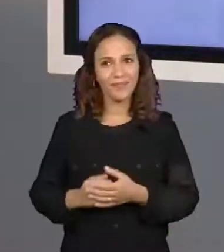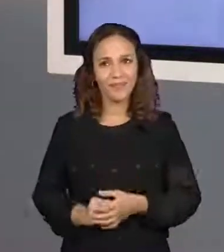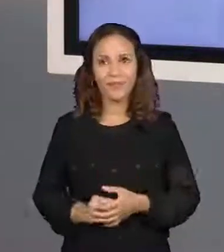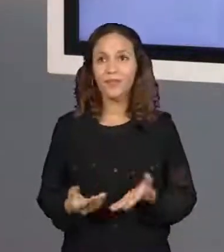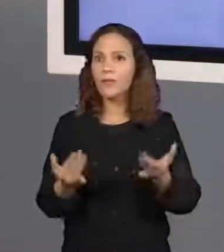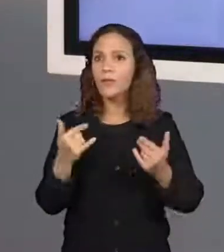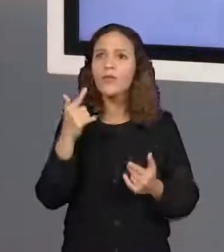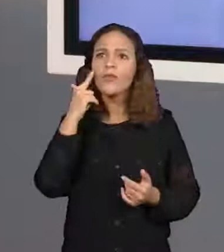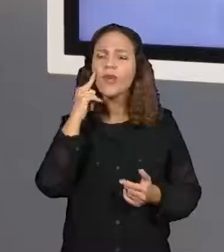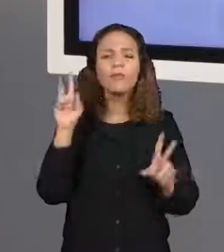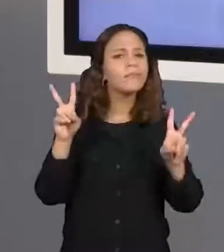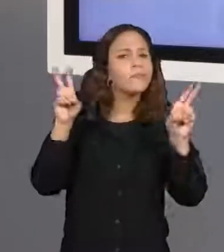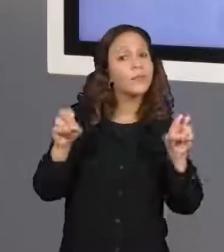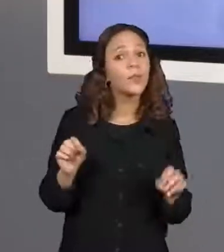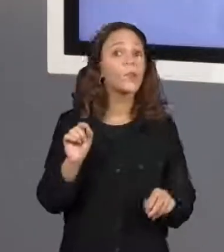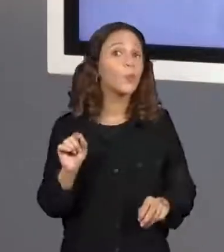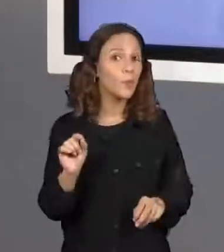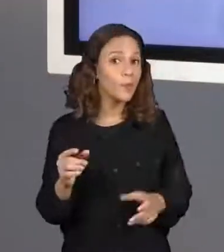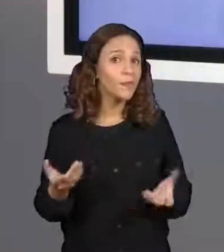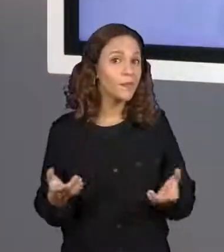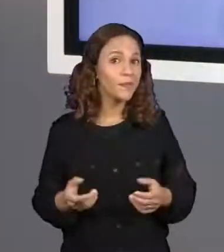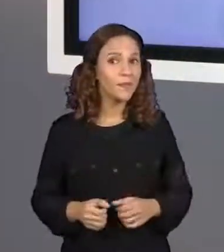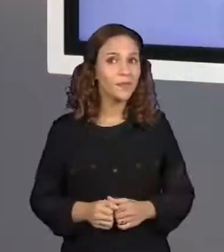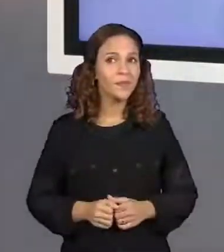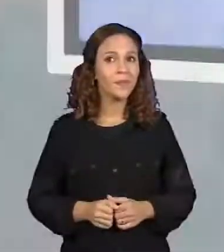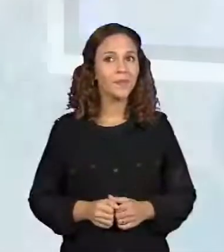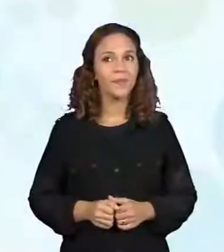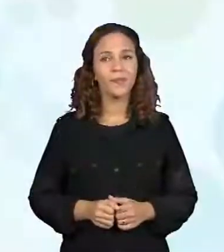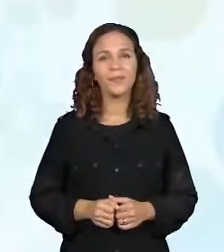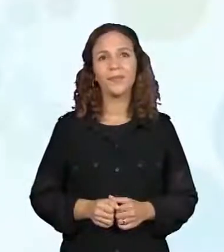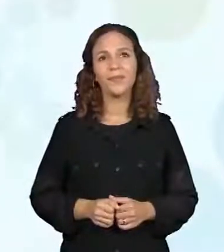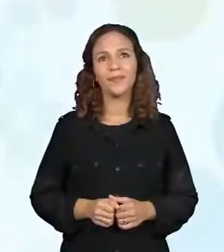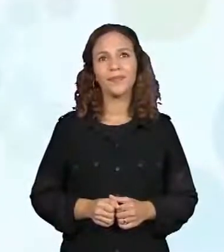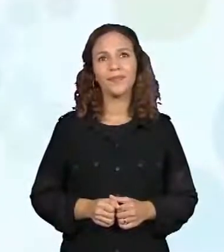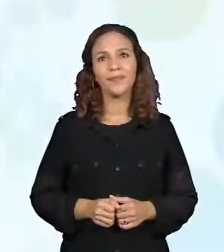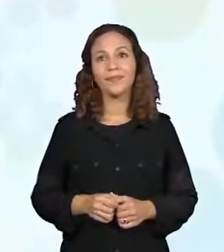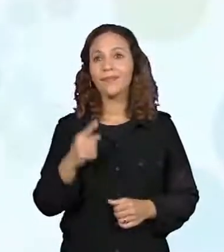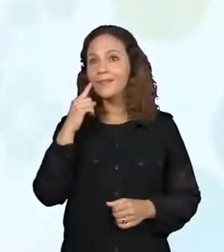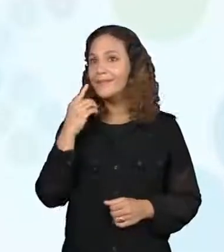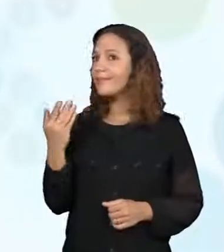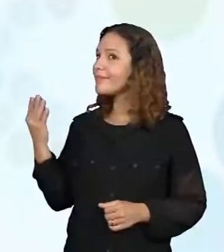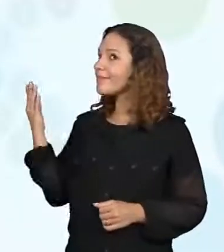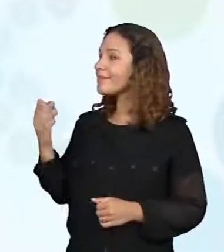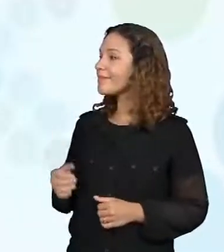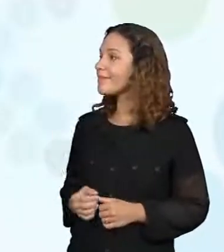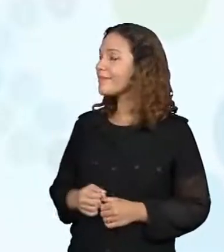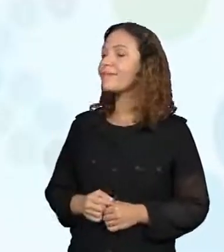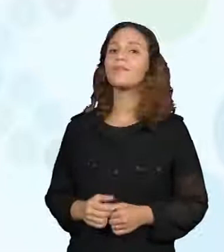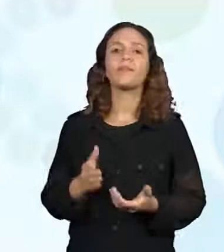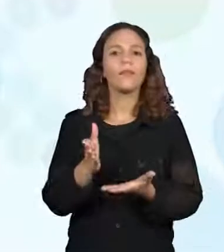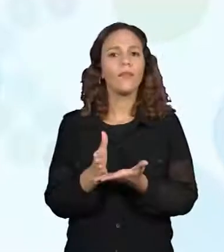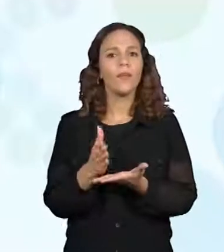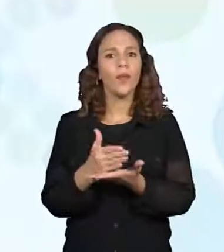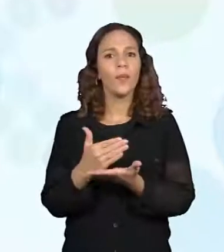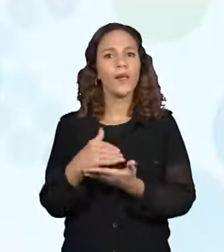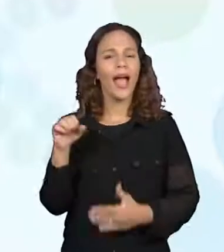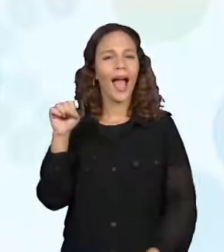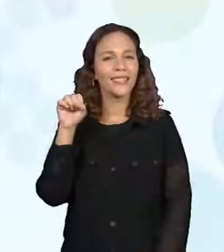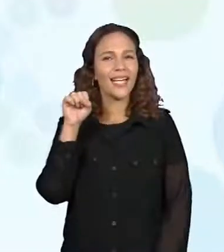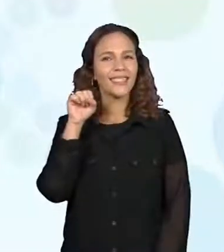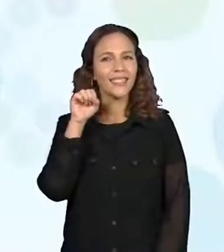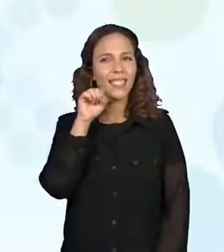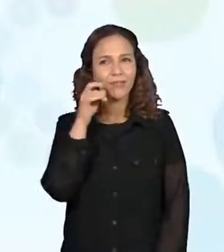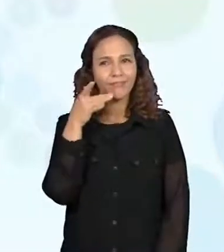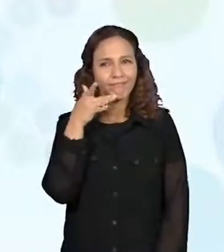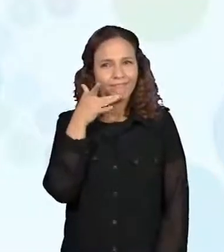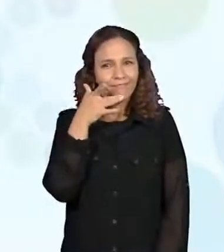vamos conhecer o título da aula de hoje? Olha só. Bolo de cenoura, que gostoso,